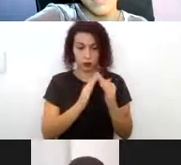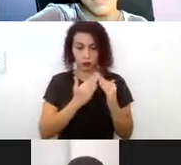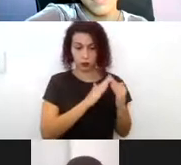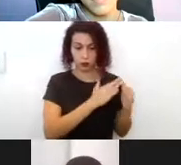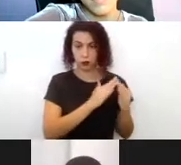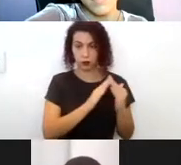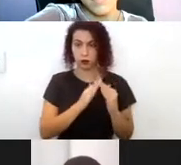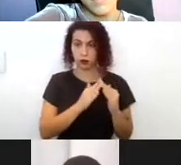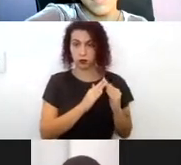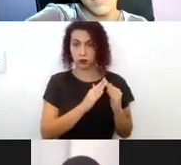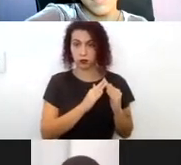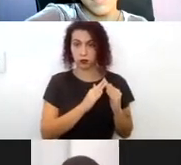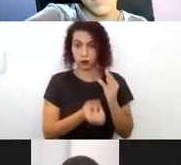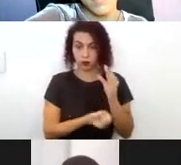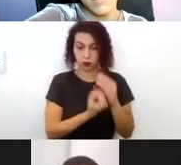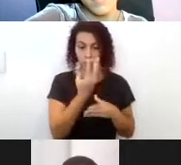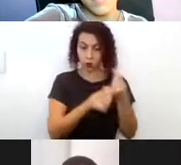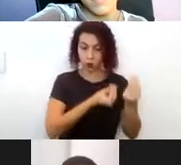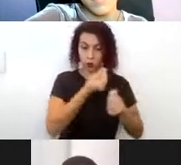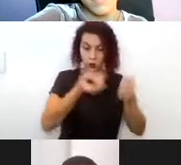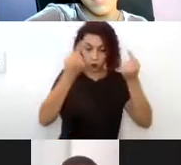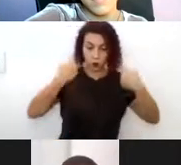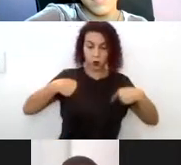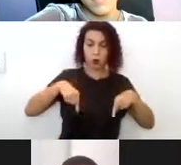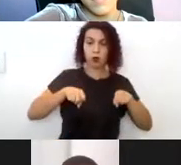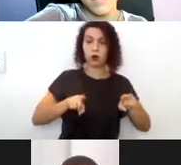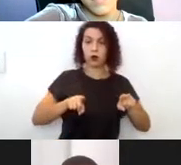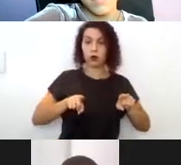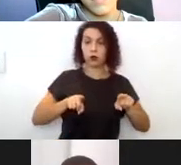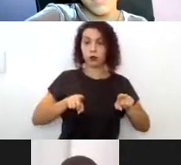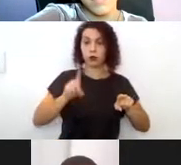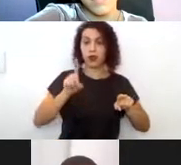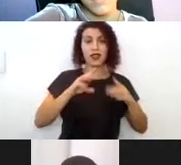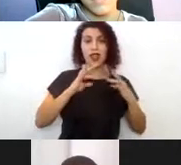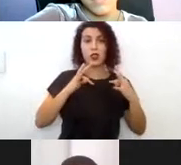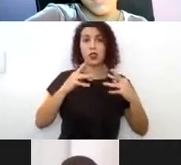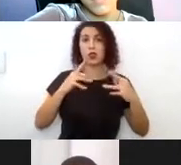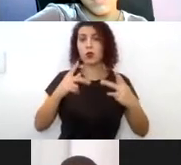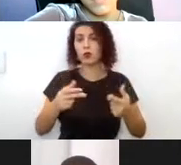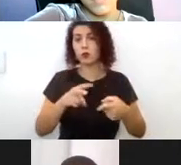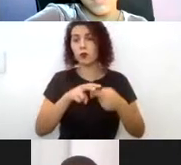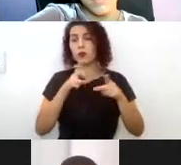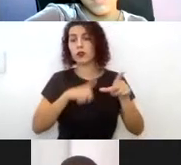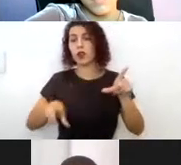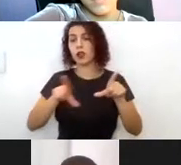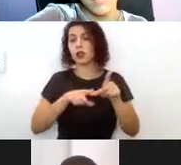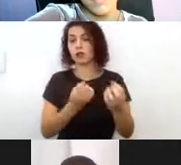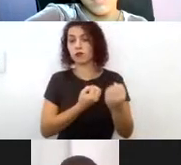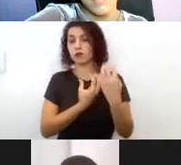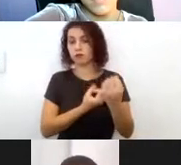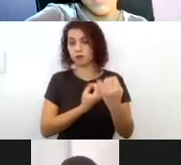presença de um corpo a Constituição do que tem esse corpo é tudo isso e aí a gente tem a literatura para nos ensinar